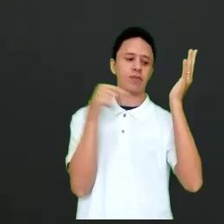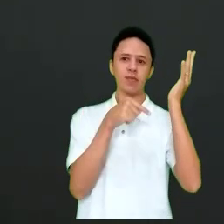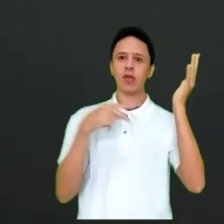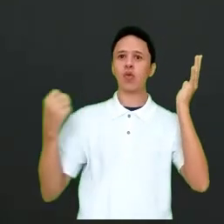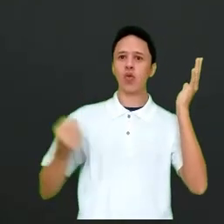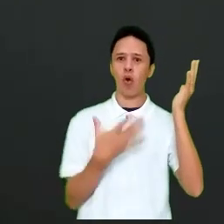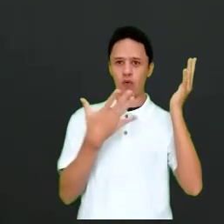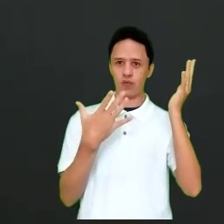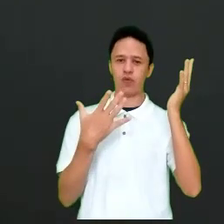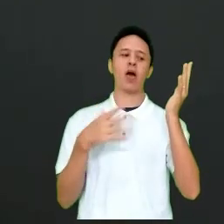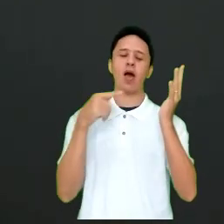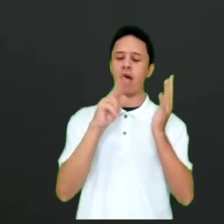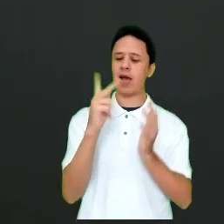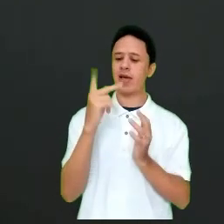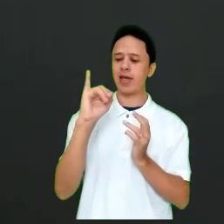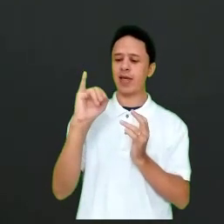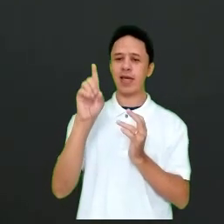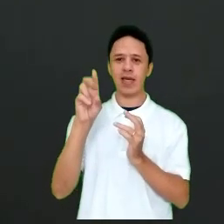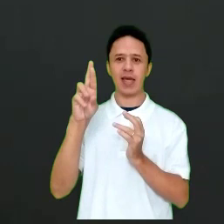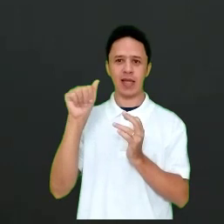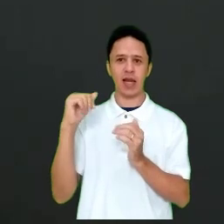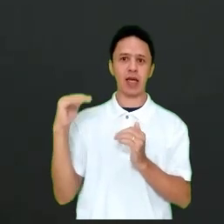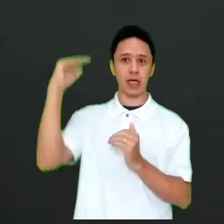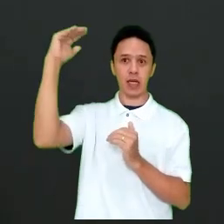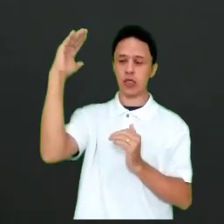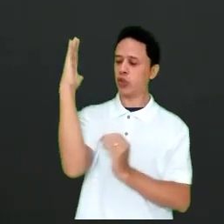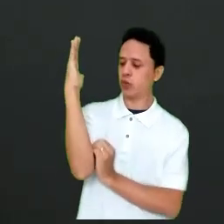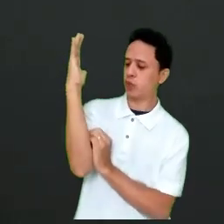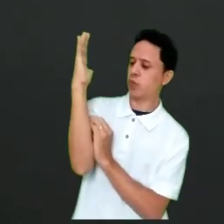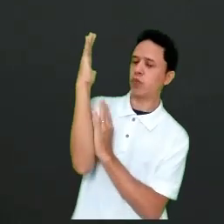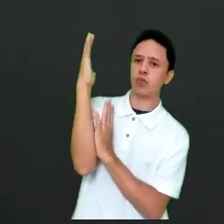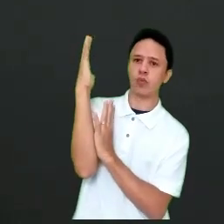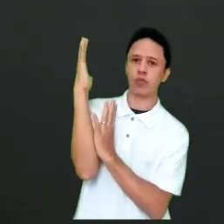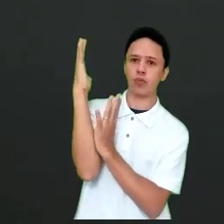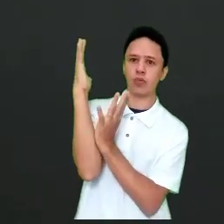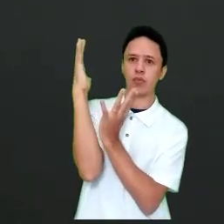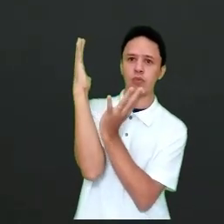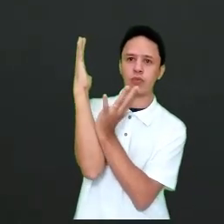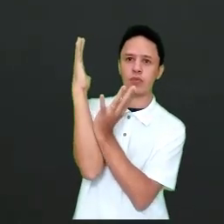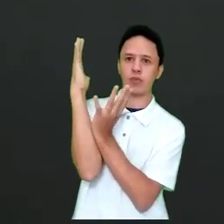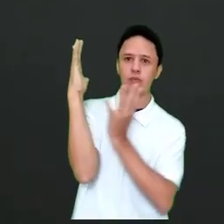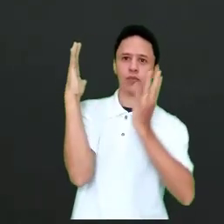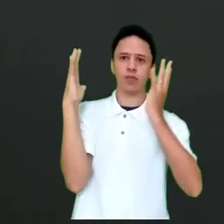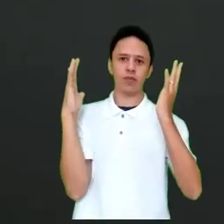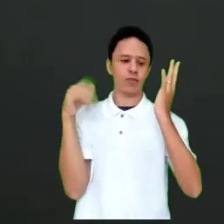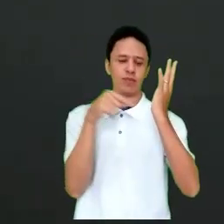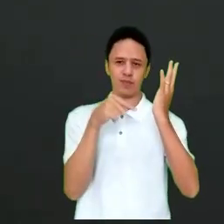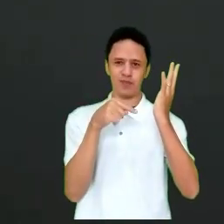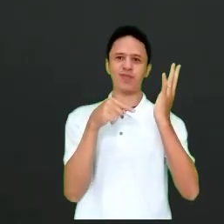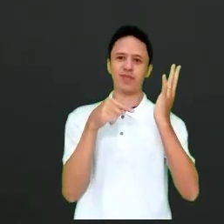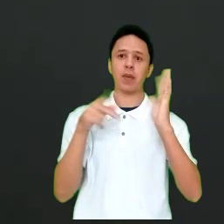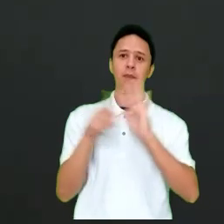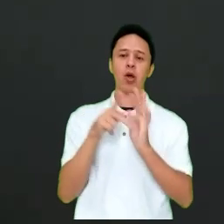então eu tenho um novo. Essa é uma hidra adulta, surgiu um broto de hidra aqui, teve então uma nova hidra. Hidra é um